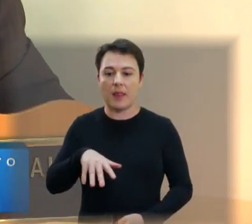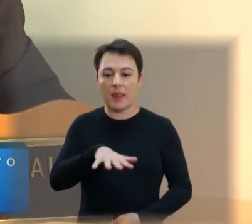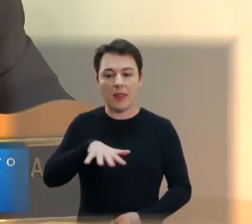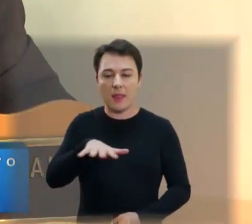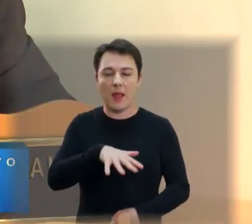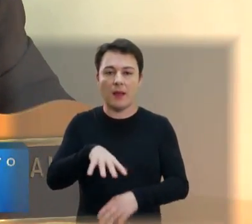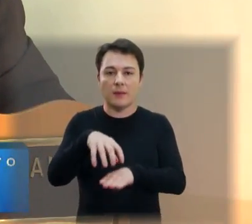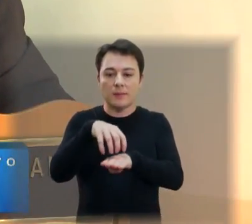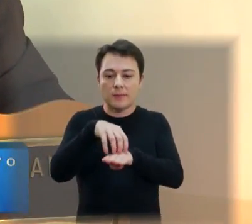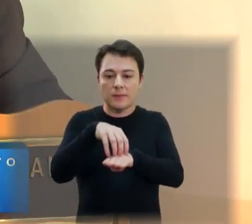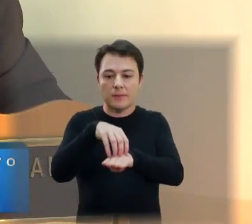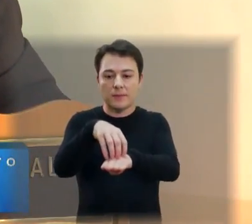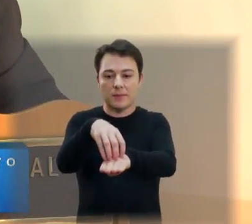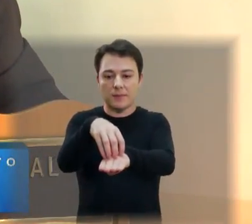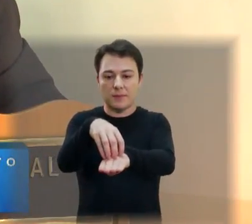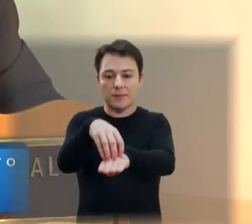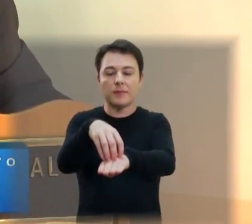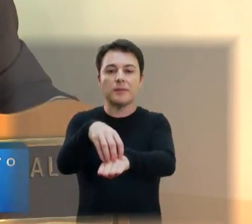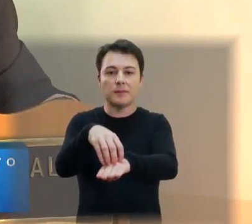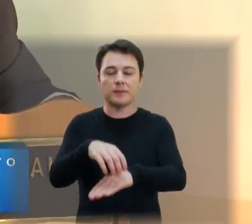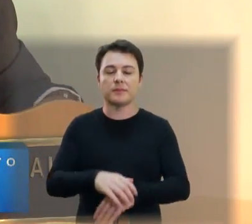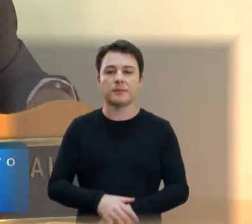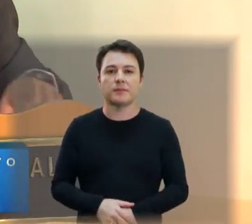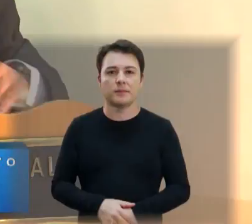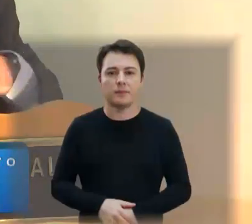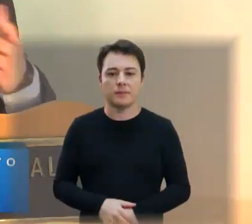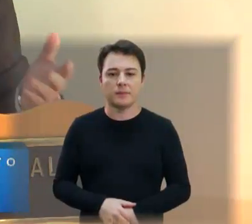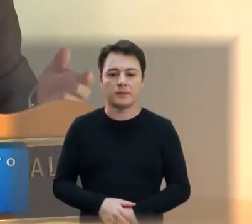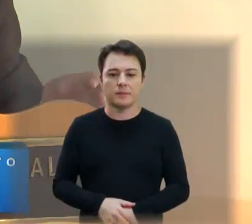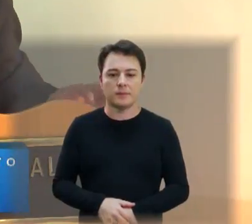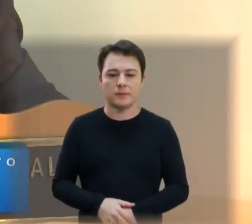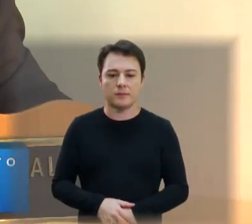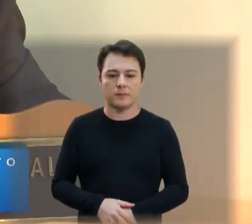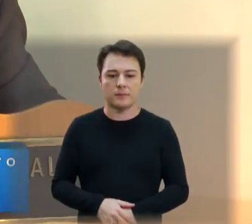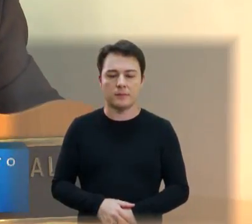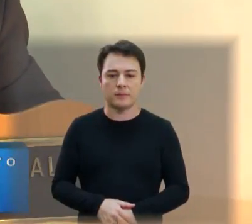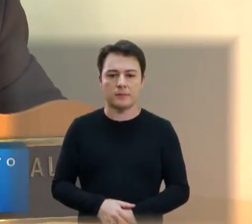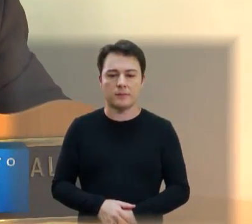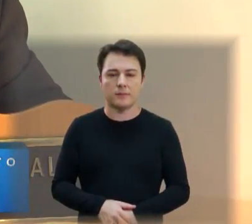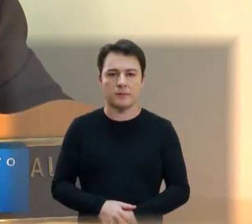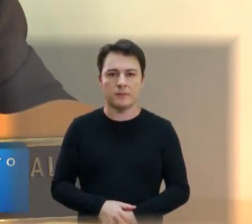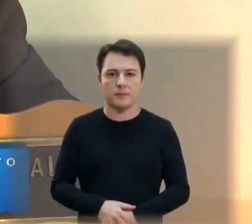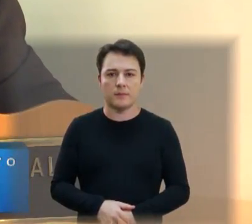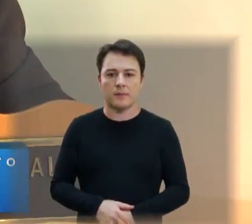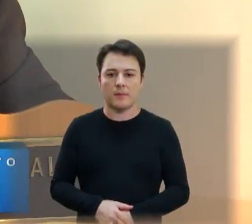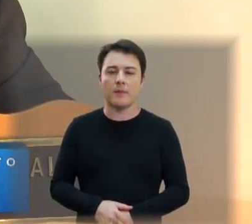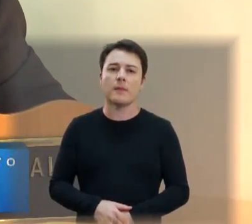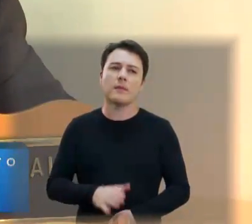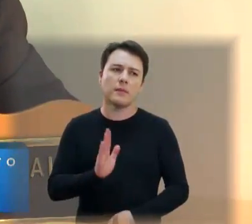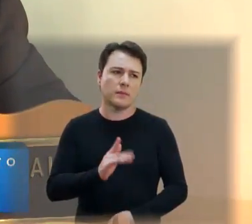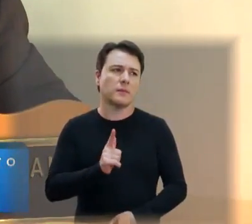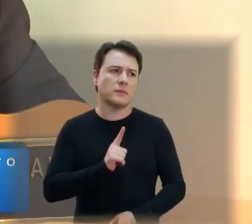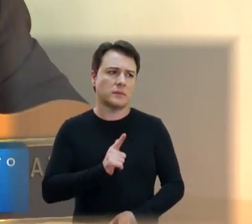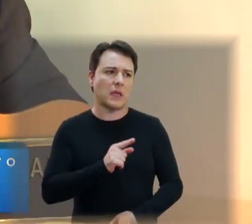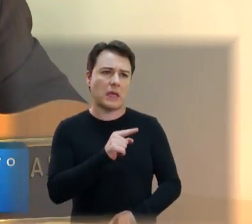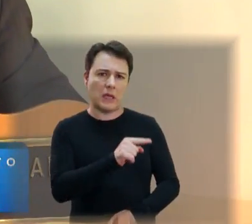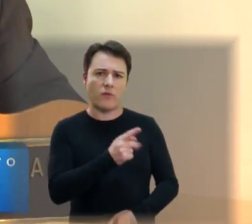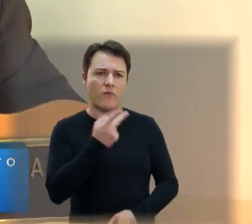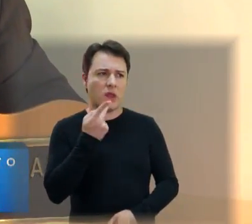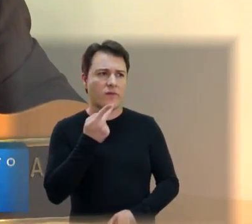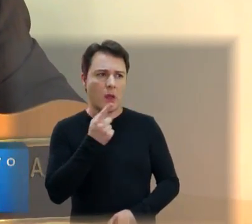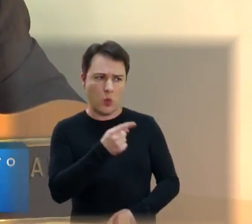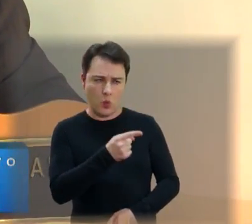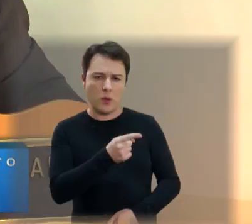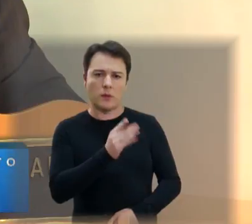Né? Tivemos, na verdade, essa passagem qual o senhor mencionou, né?